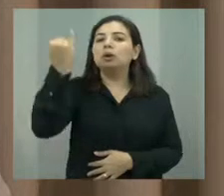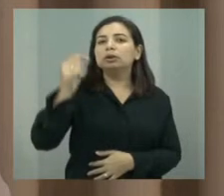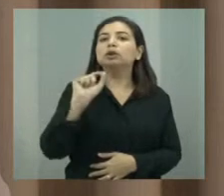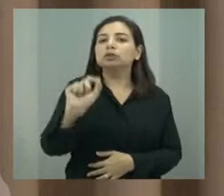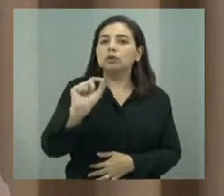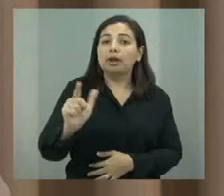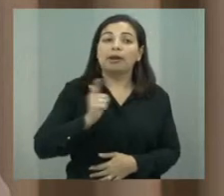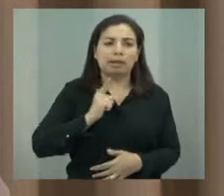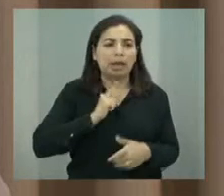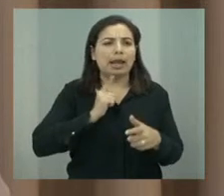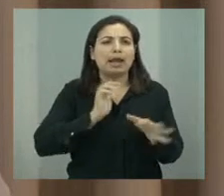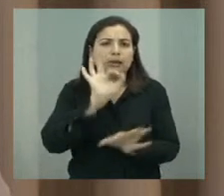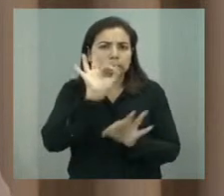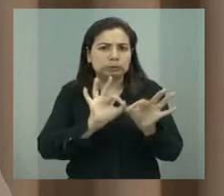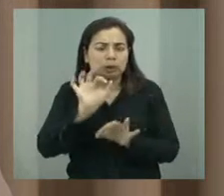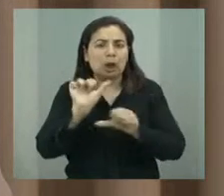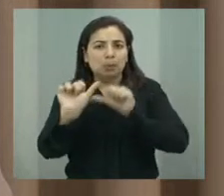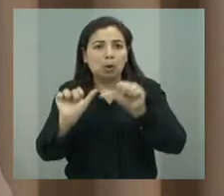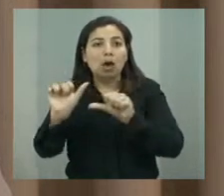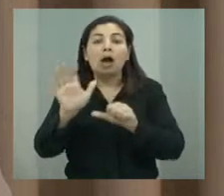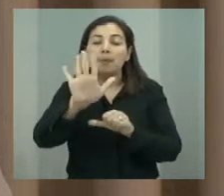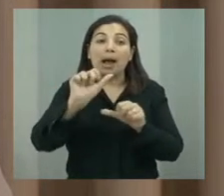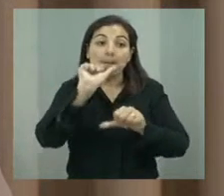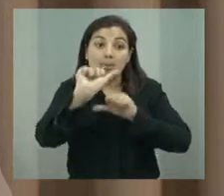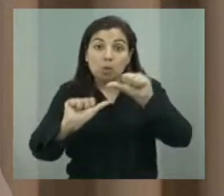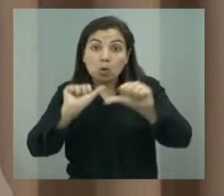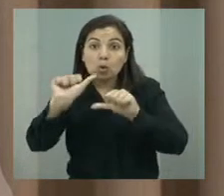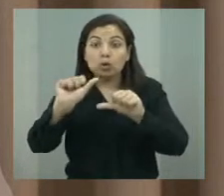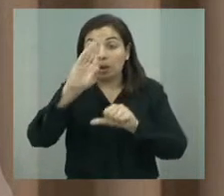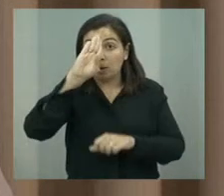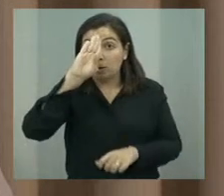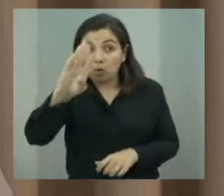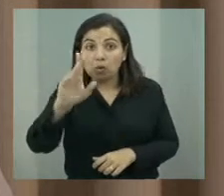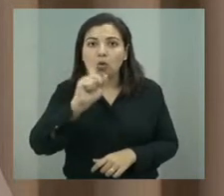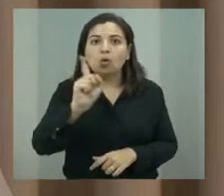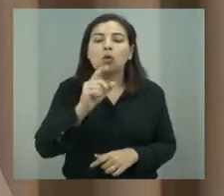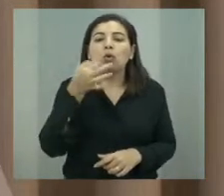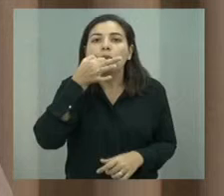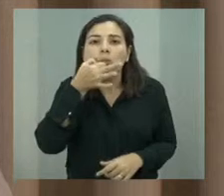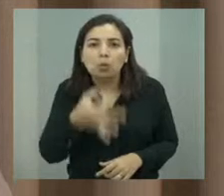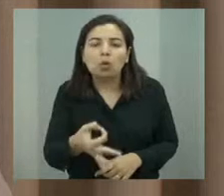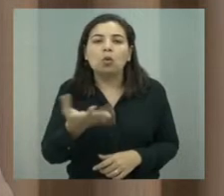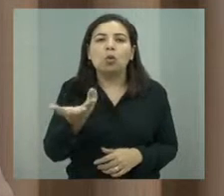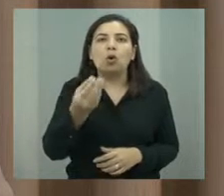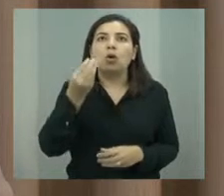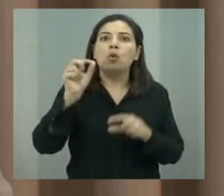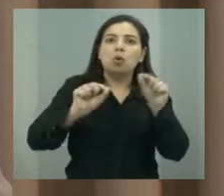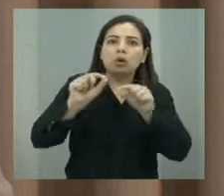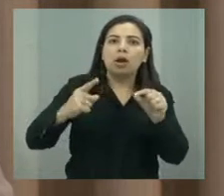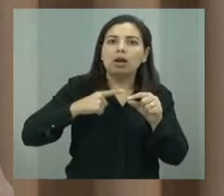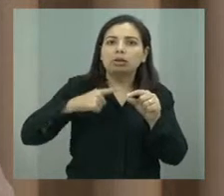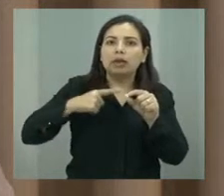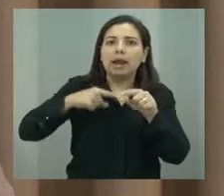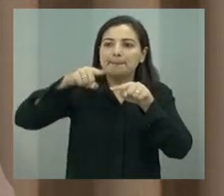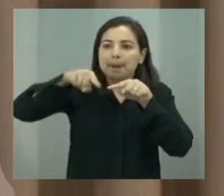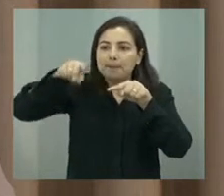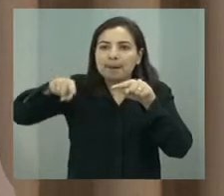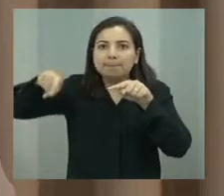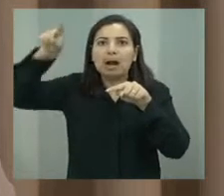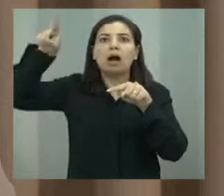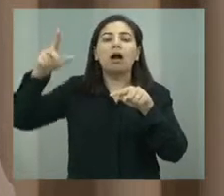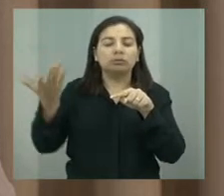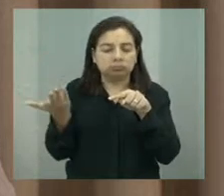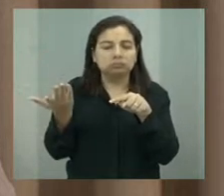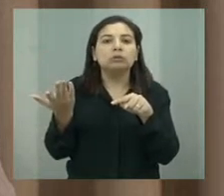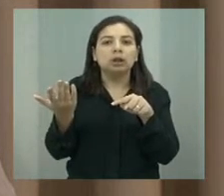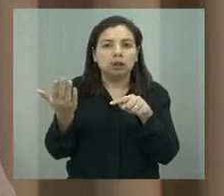nessas modificações não foram alterados, né, os ruídos, né, a intensidade do ruído que é permitido. Então,